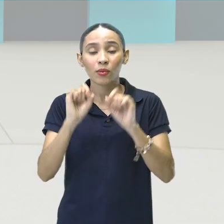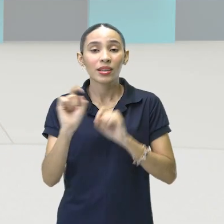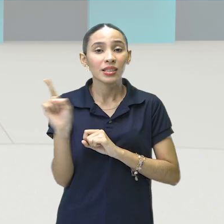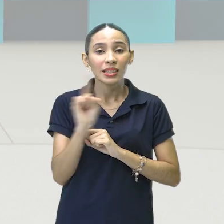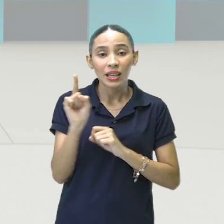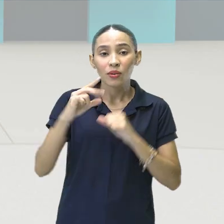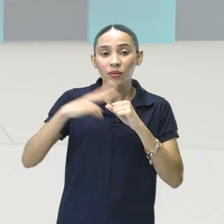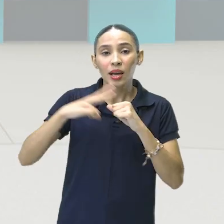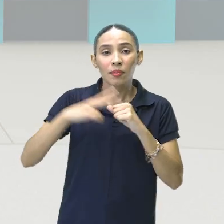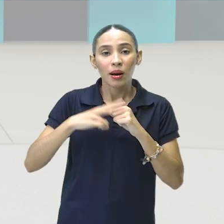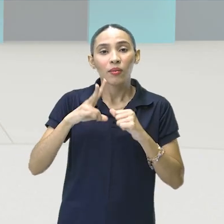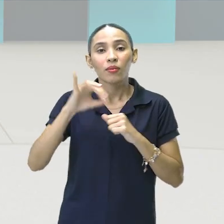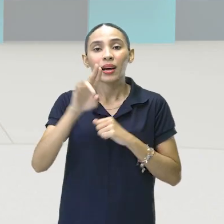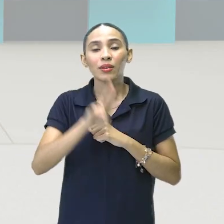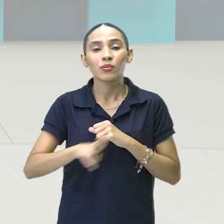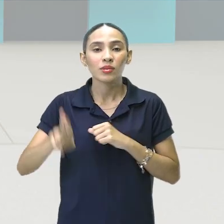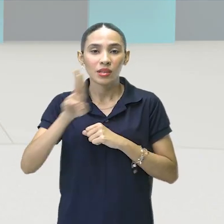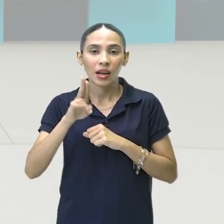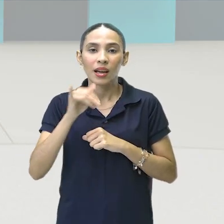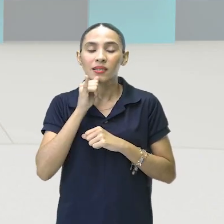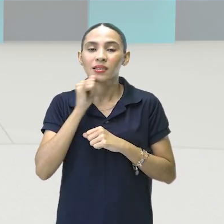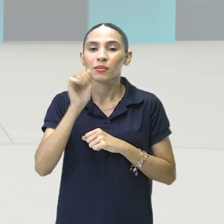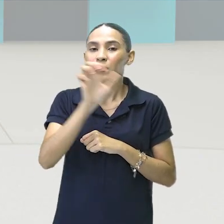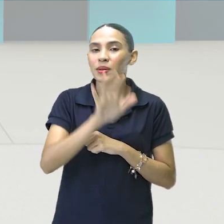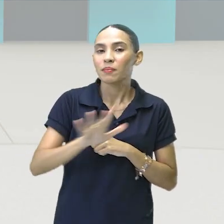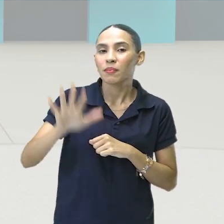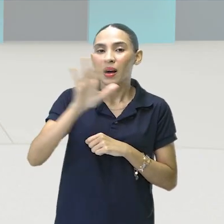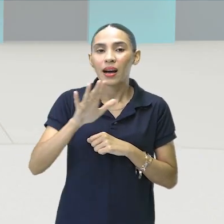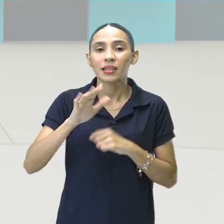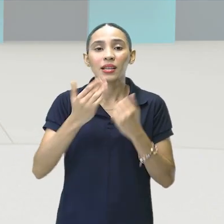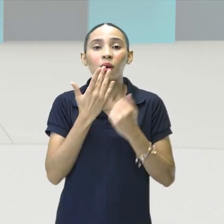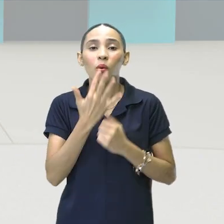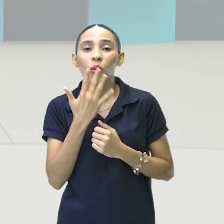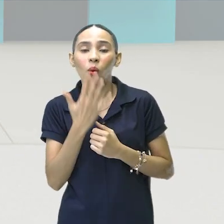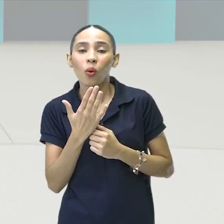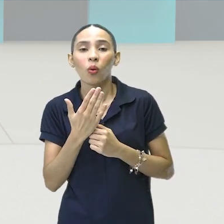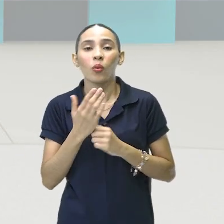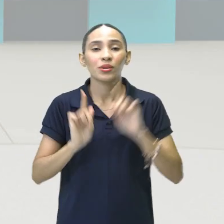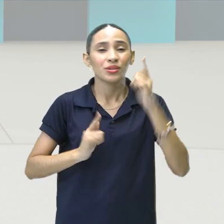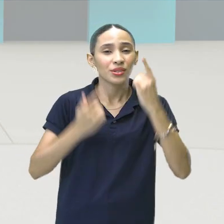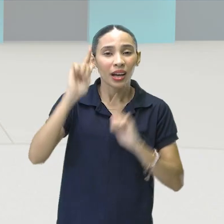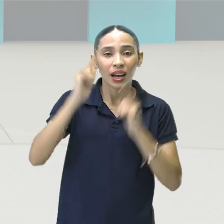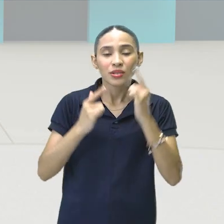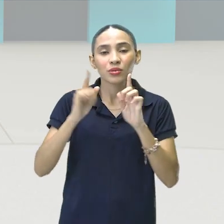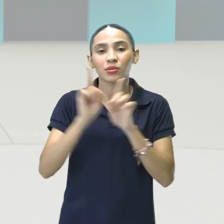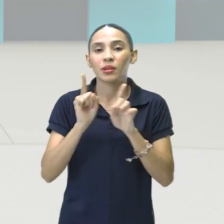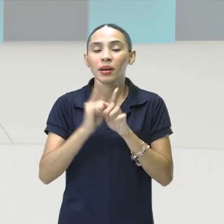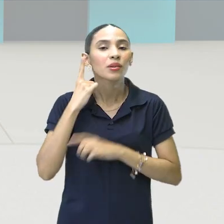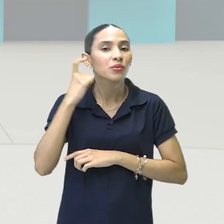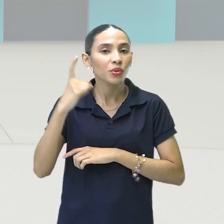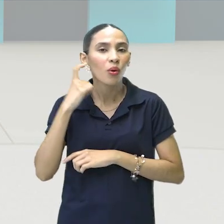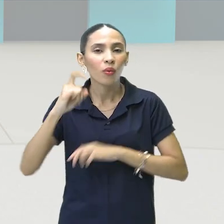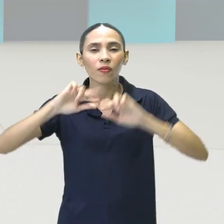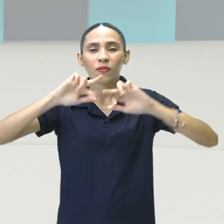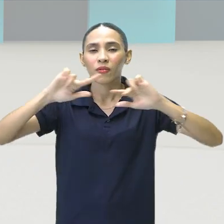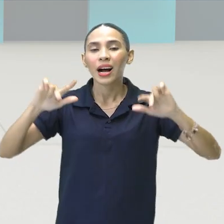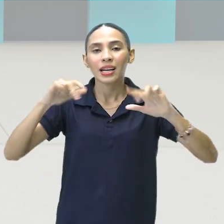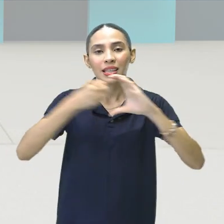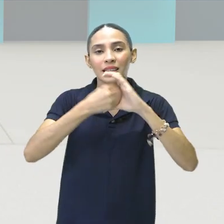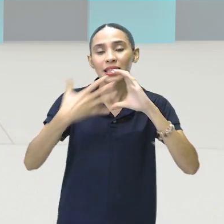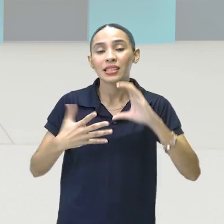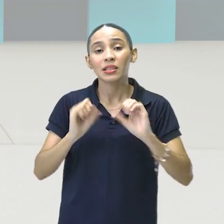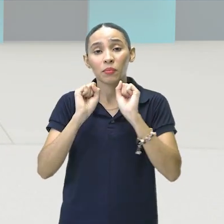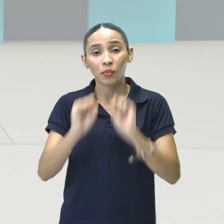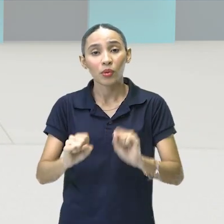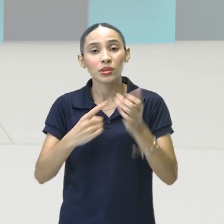não verbal, eu vou utilizar imagem, cor, gesto, som, coisas que eu